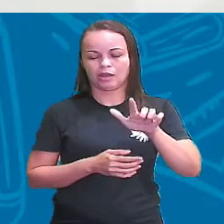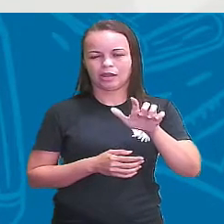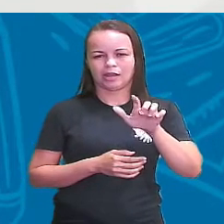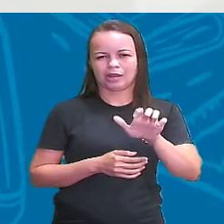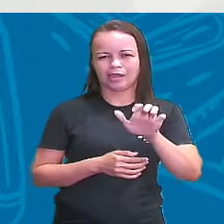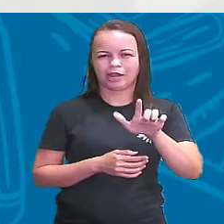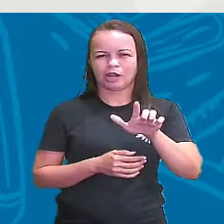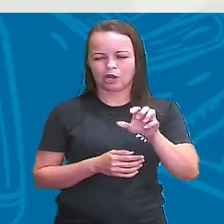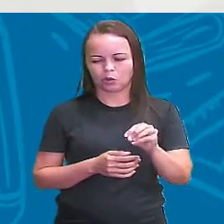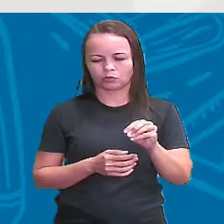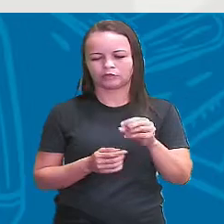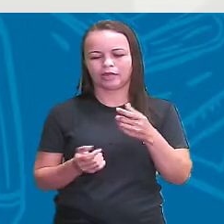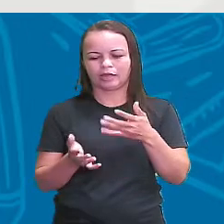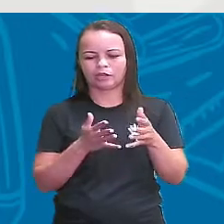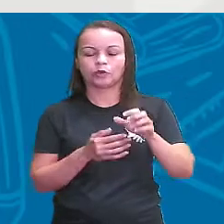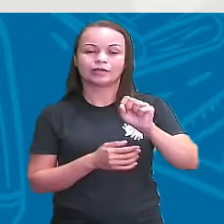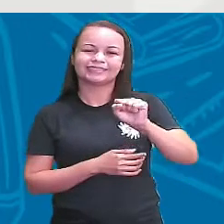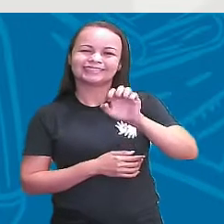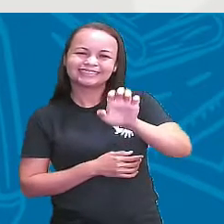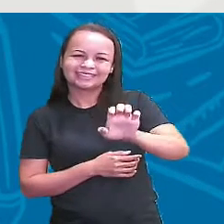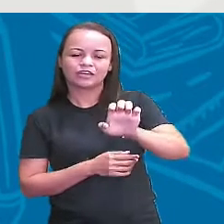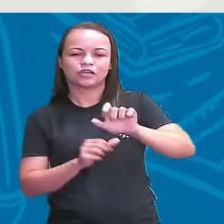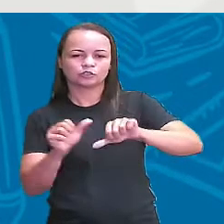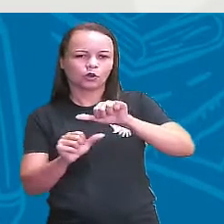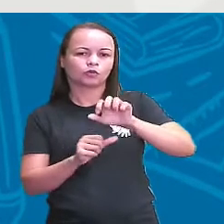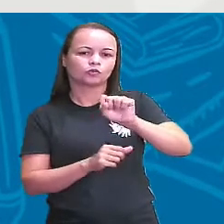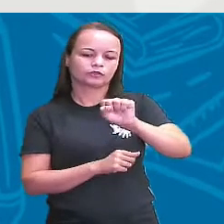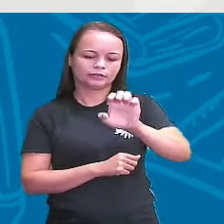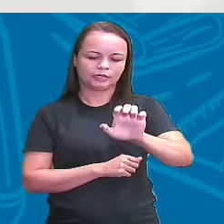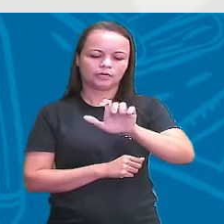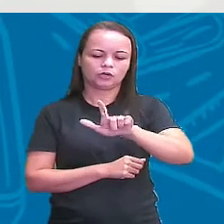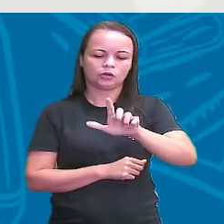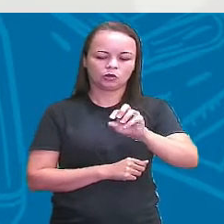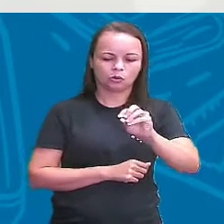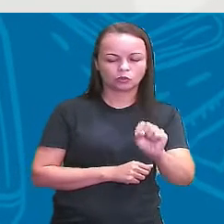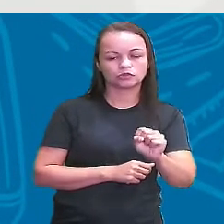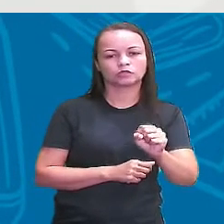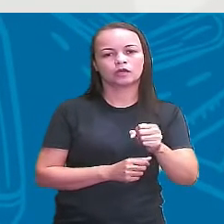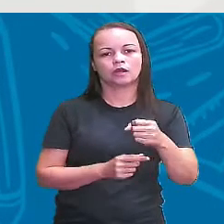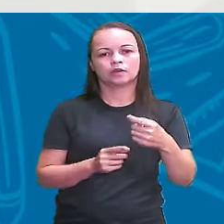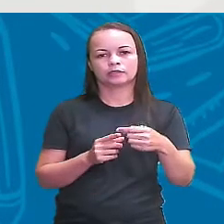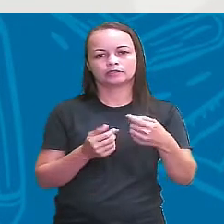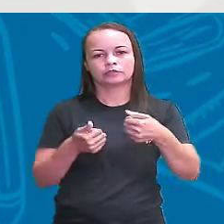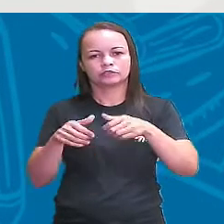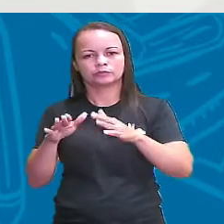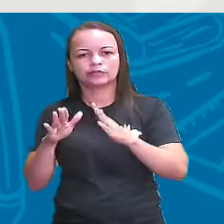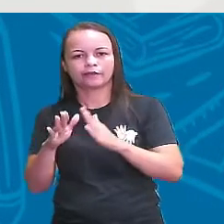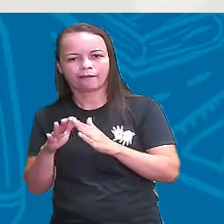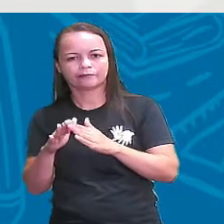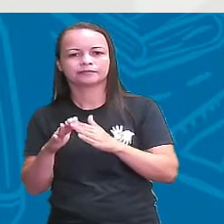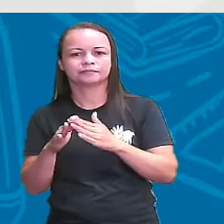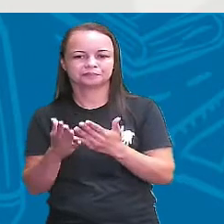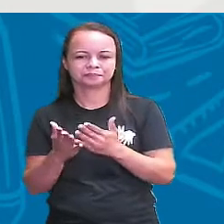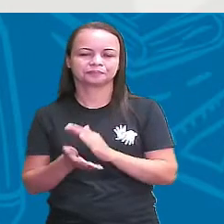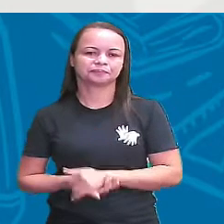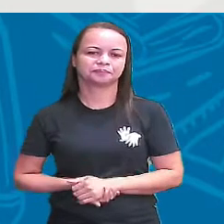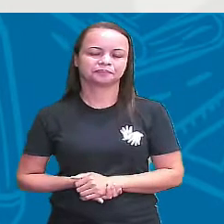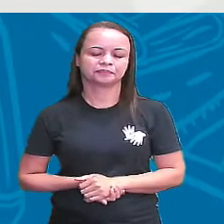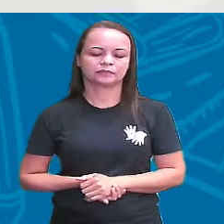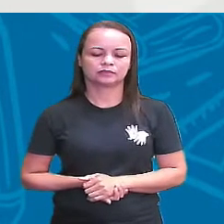dejes, aí eu digo no se los dejes porque não estão em casa, tá bom? E aí